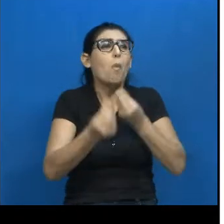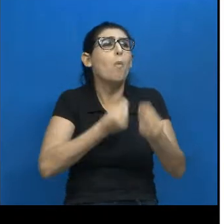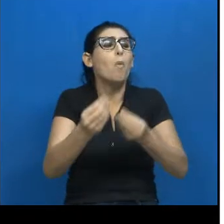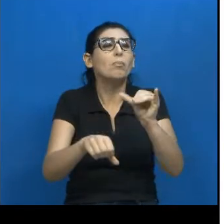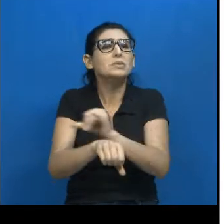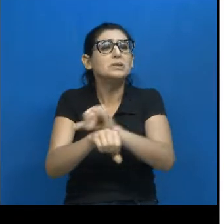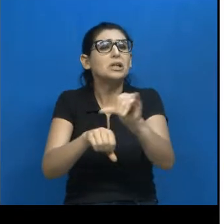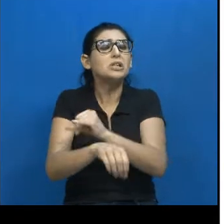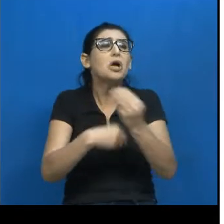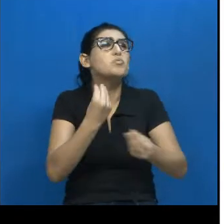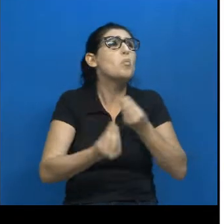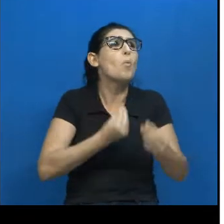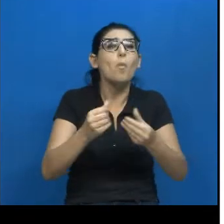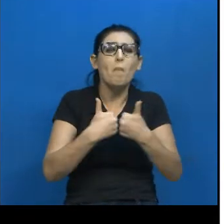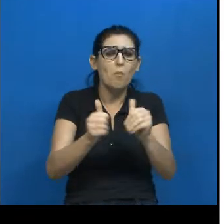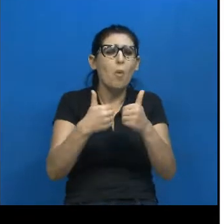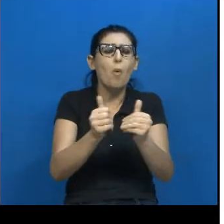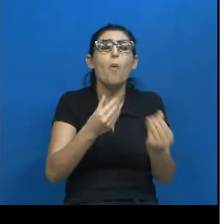Desculpa aí.